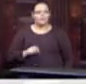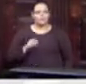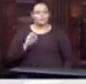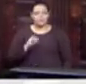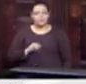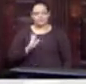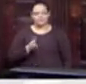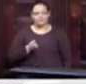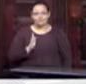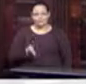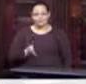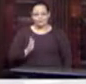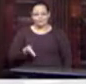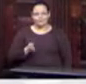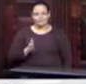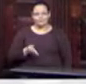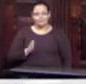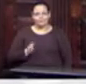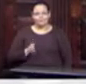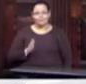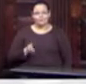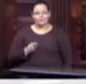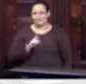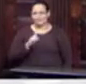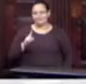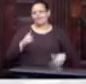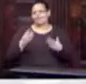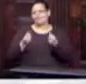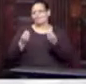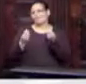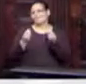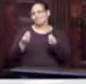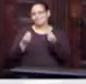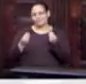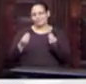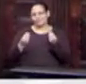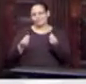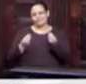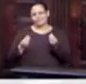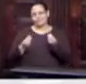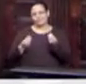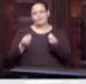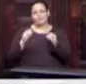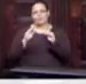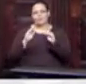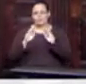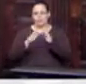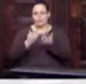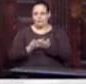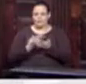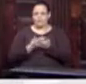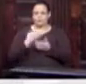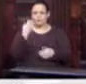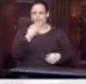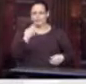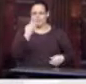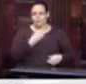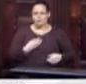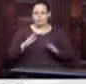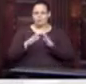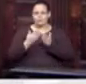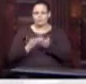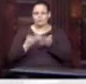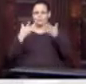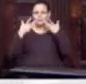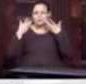se já era inaceitável a escola de música, a escola de teatro,